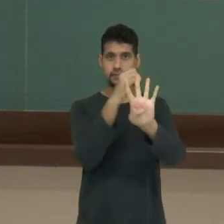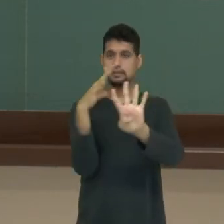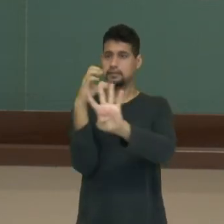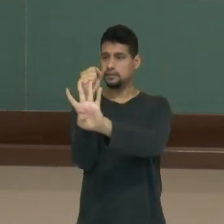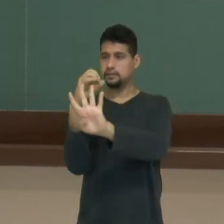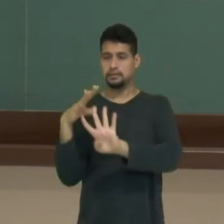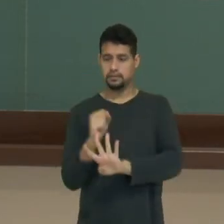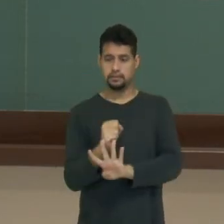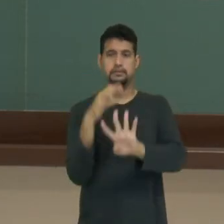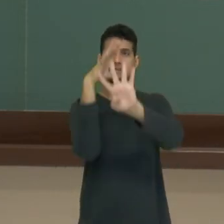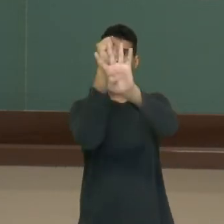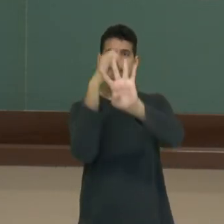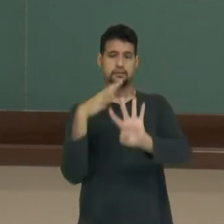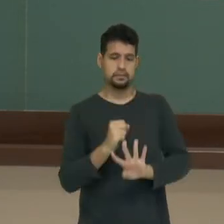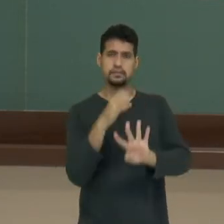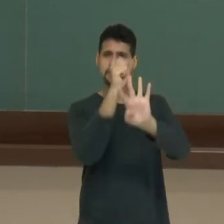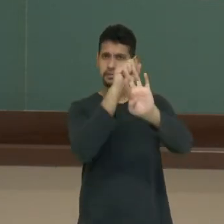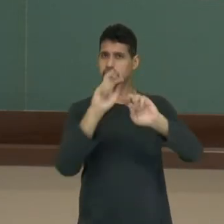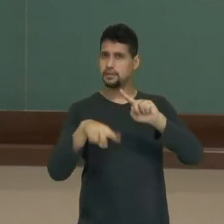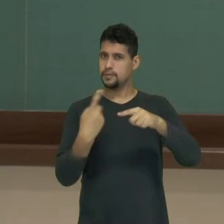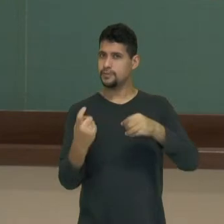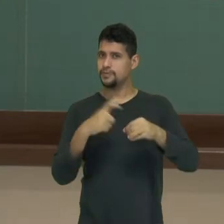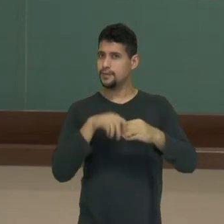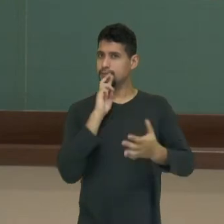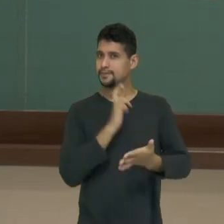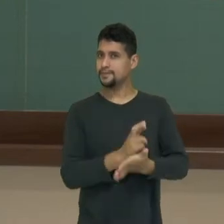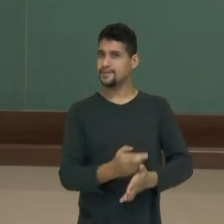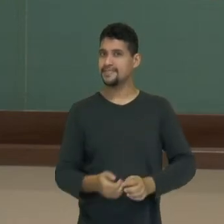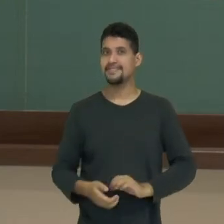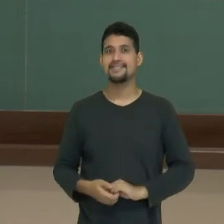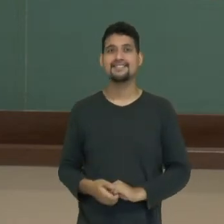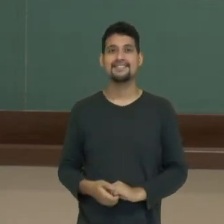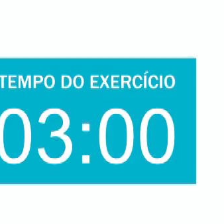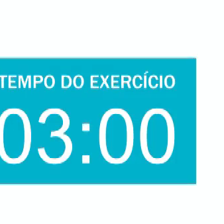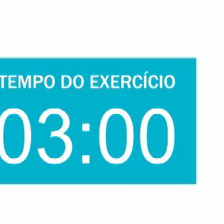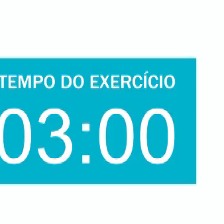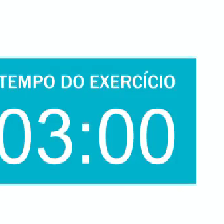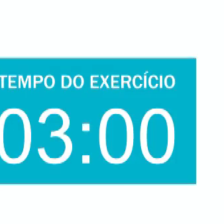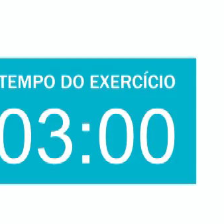Aplicação da fórmula e já retornamos com a resolução.